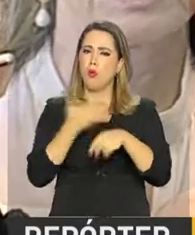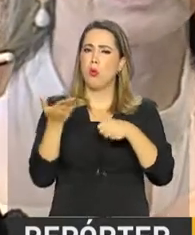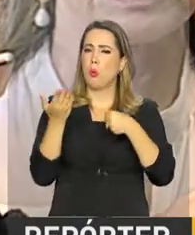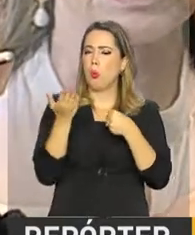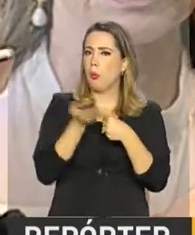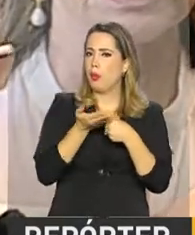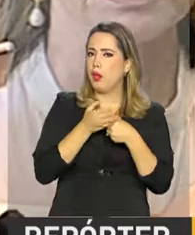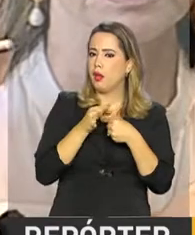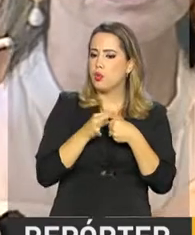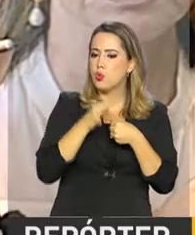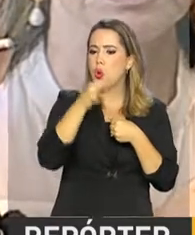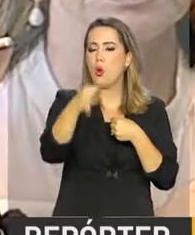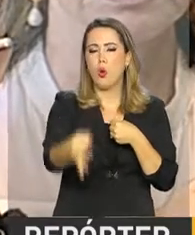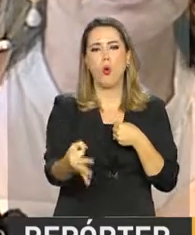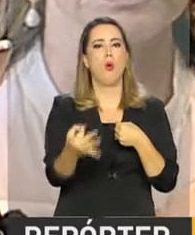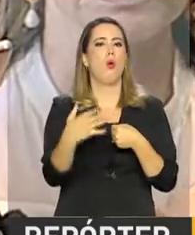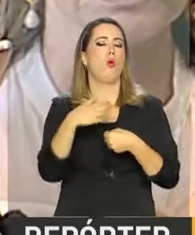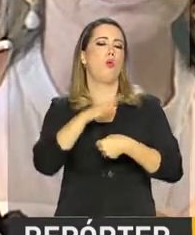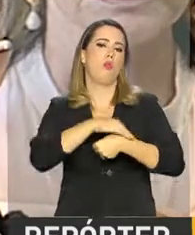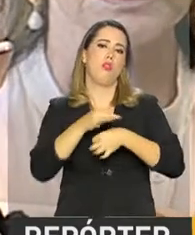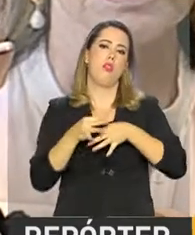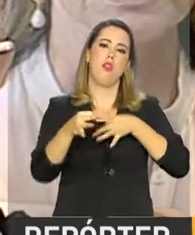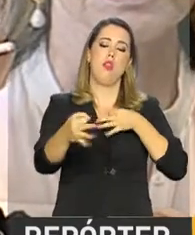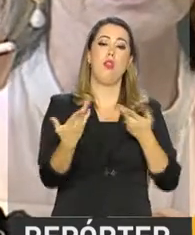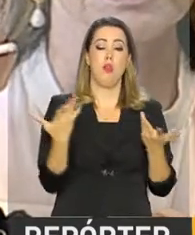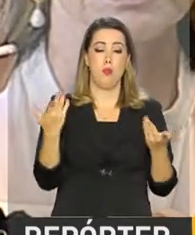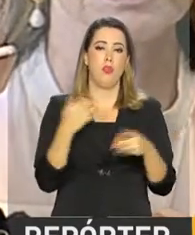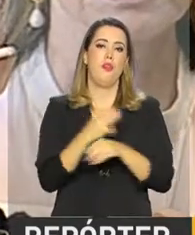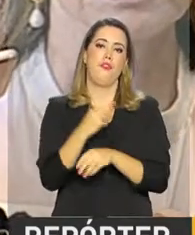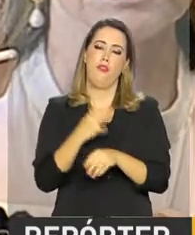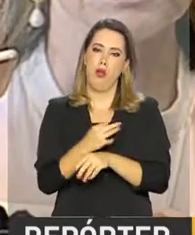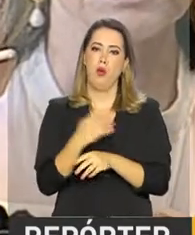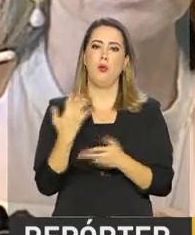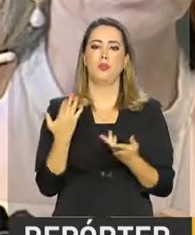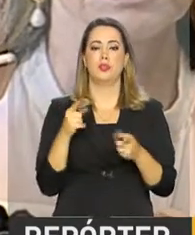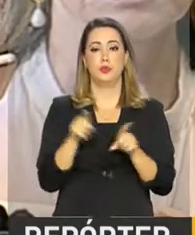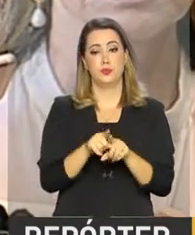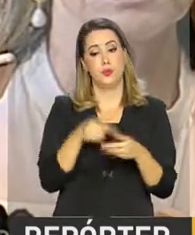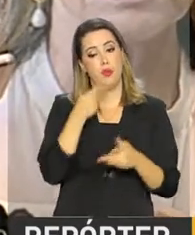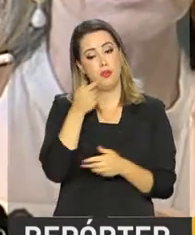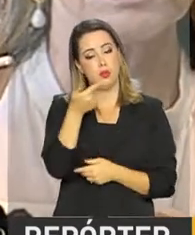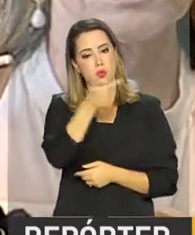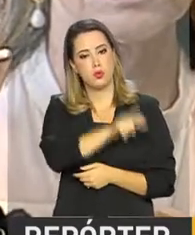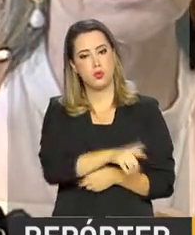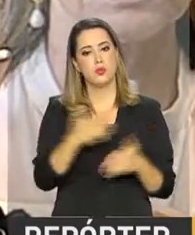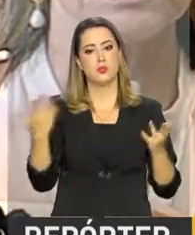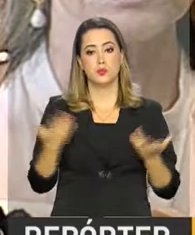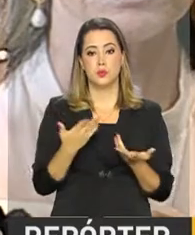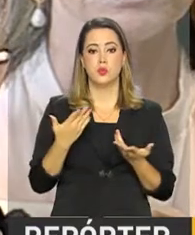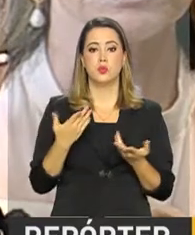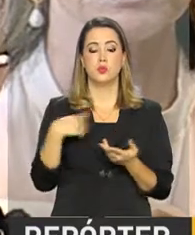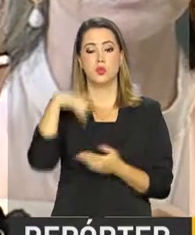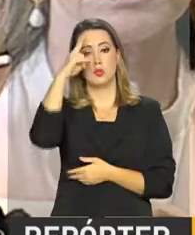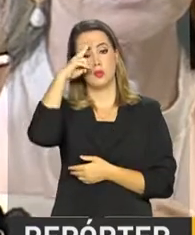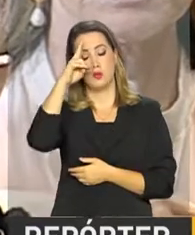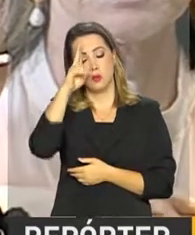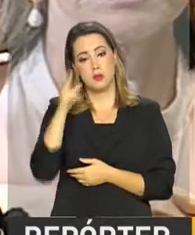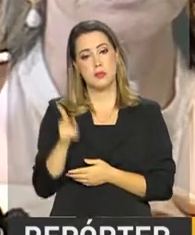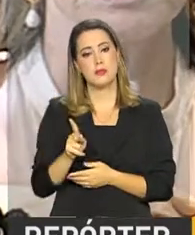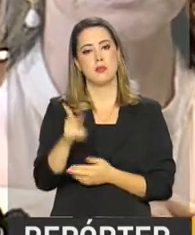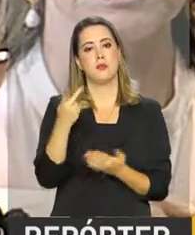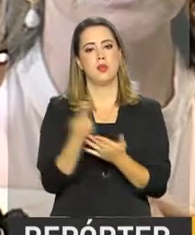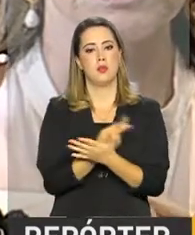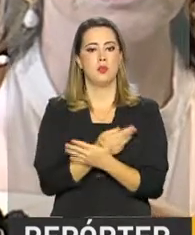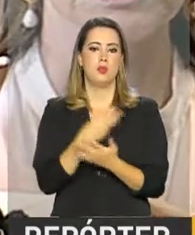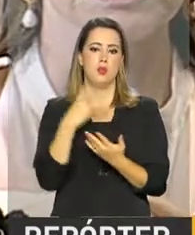do índice ainda elevado de abstenção que existe no Brasil. Eu volto a insistir que o patamar histórico sempre se situou